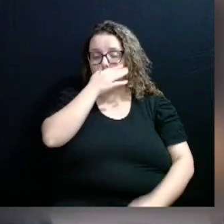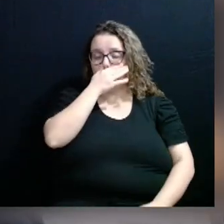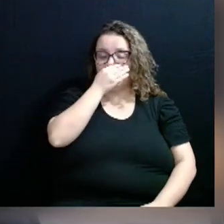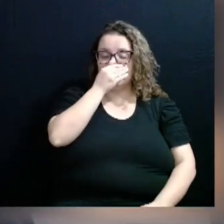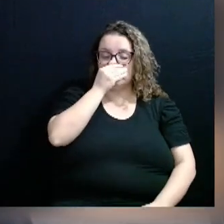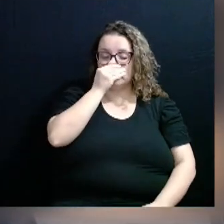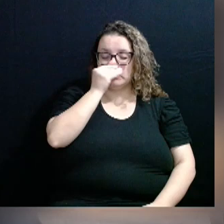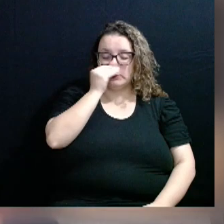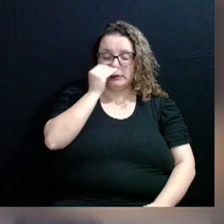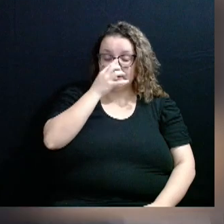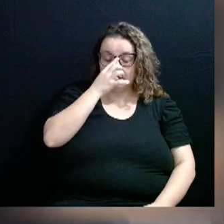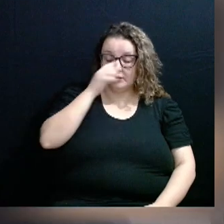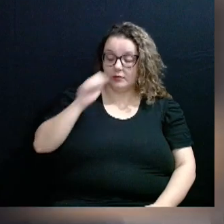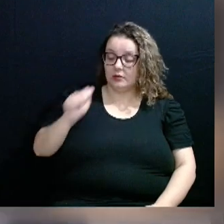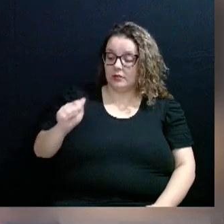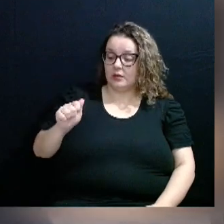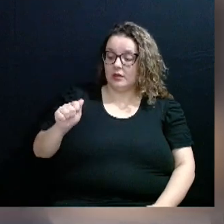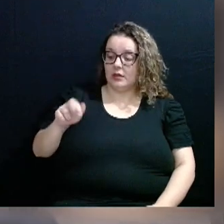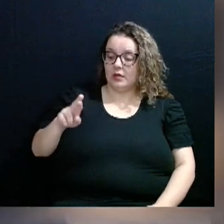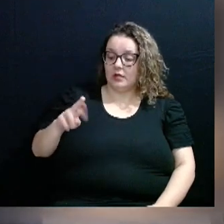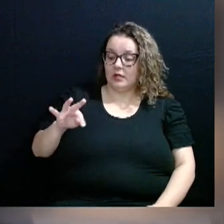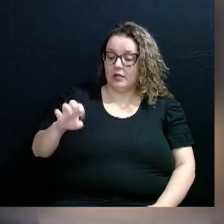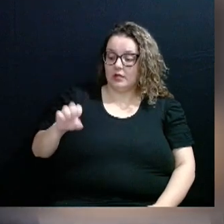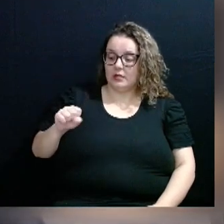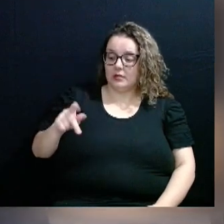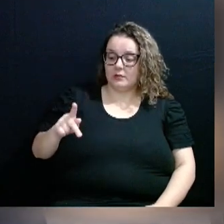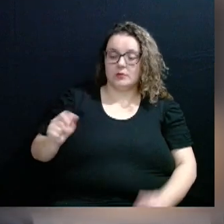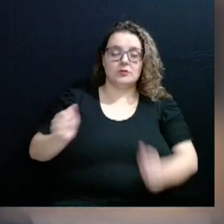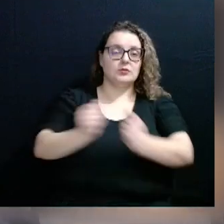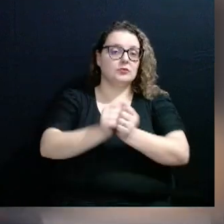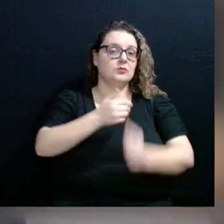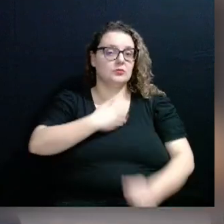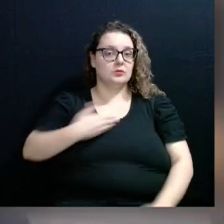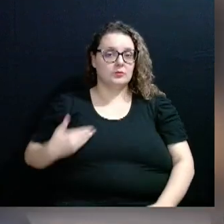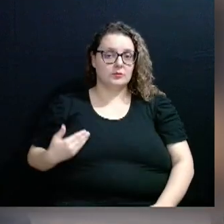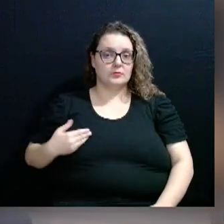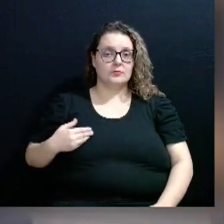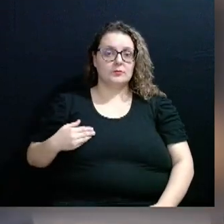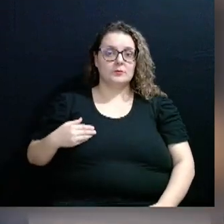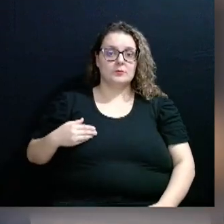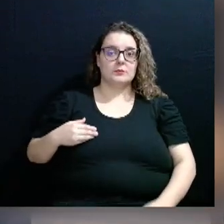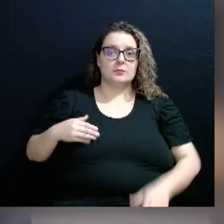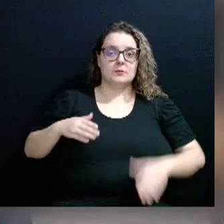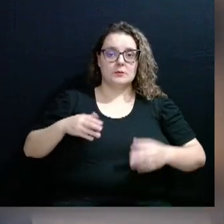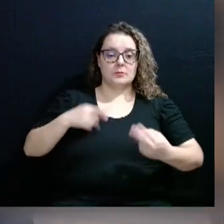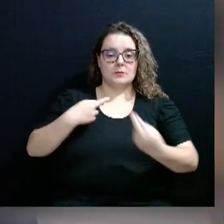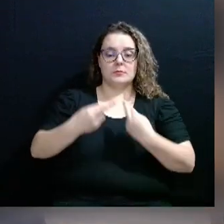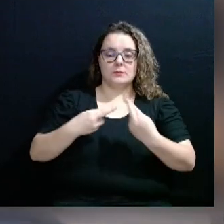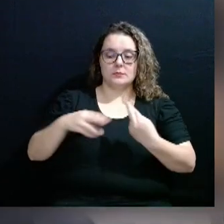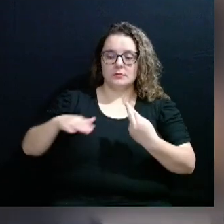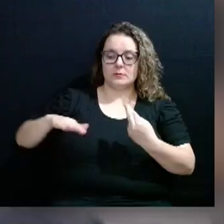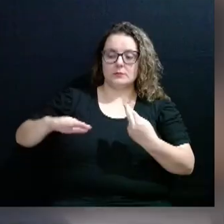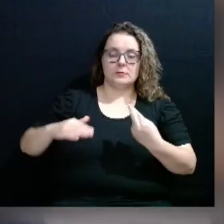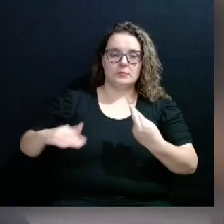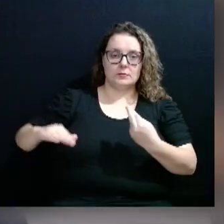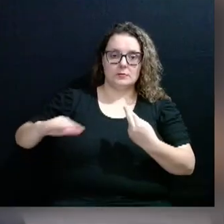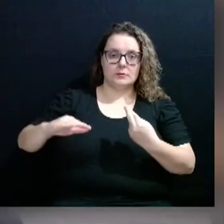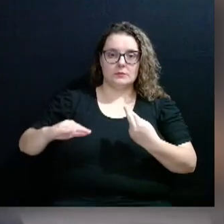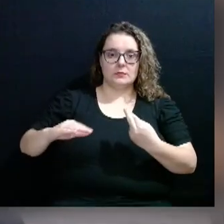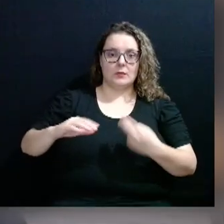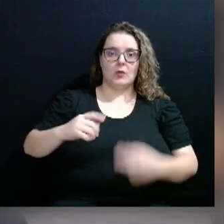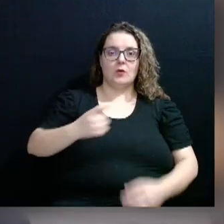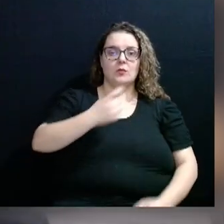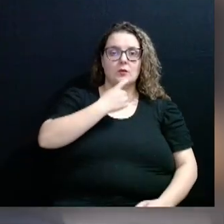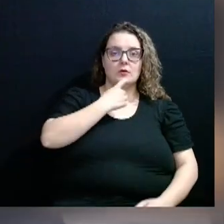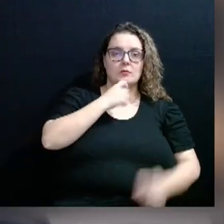com o governo do Estado, a respeito da duplicação das marginais da rodovia Santos Dumont, entre o Campinas Shopping até a rodovia